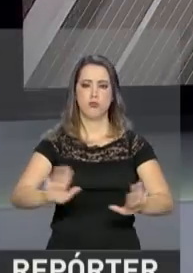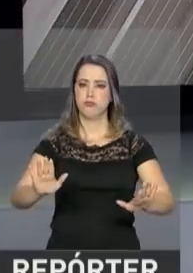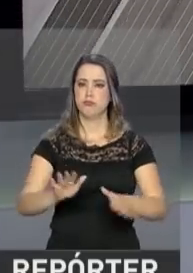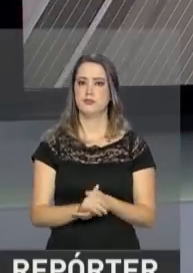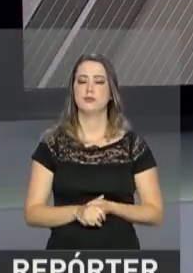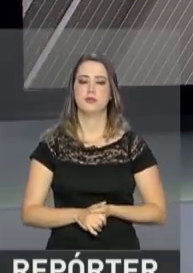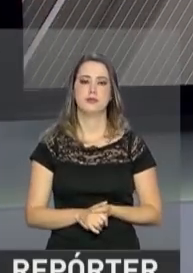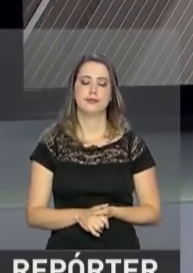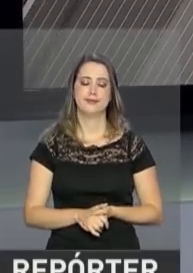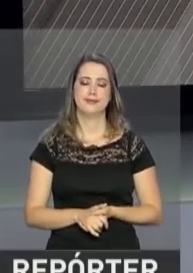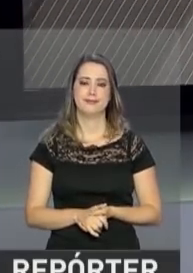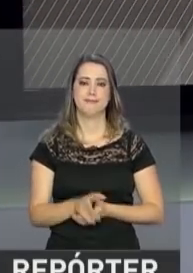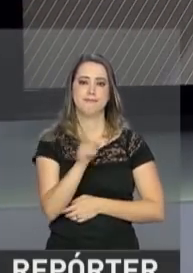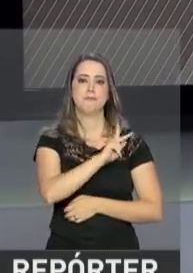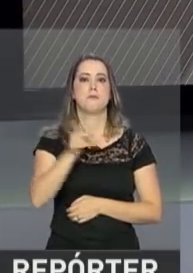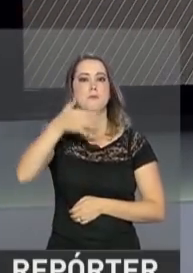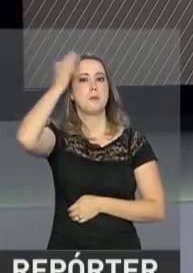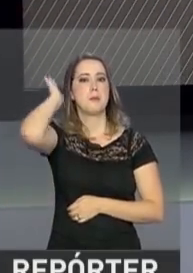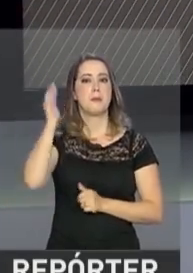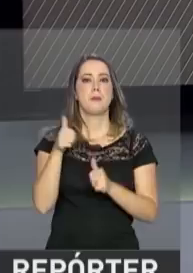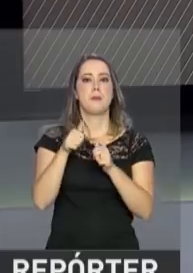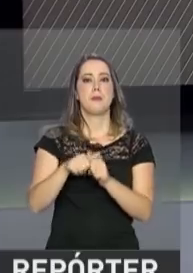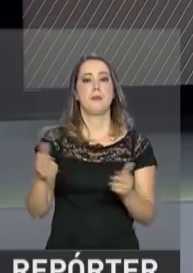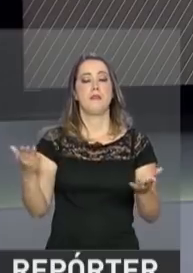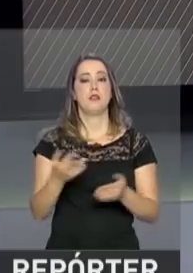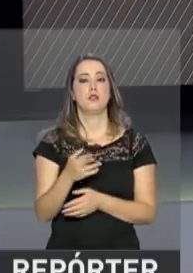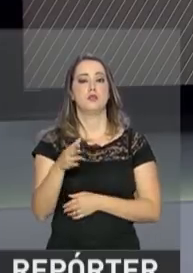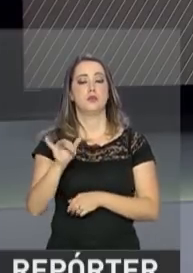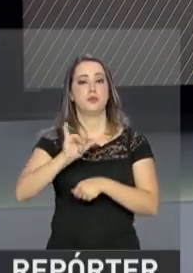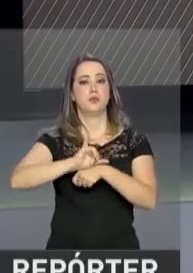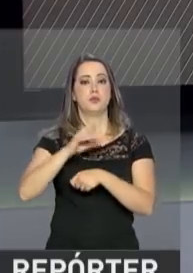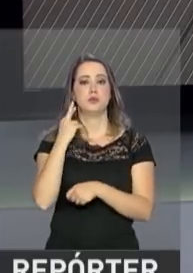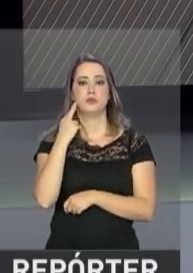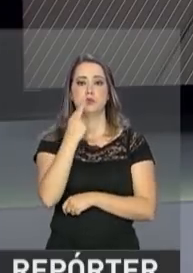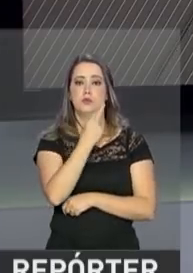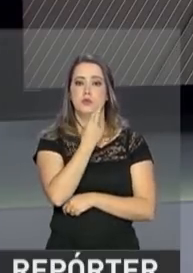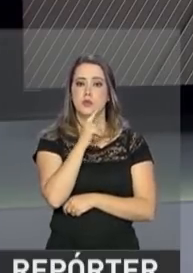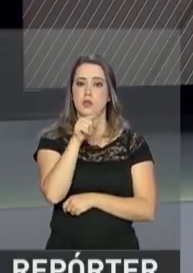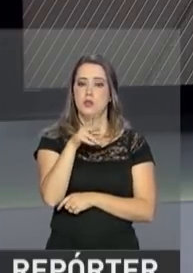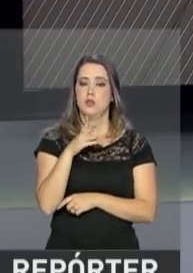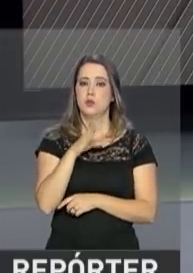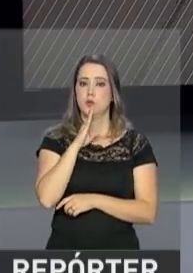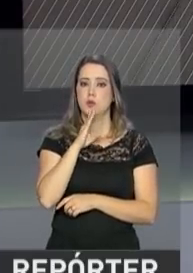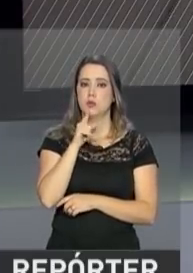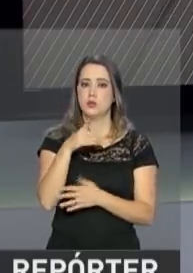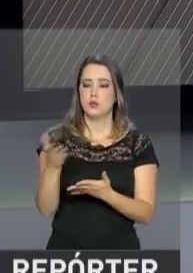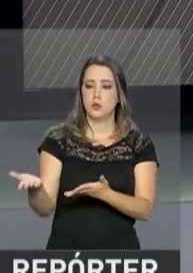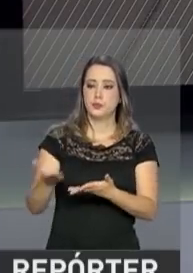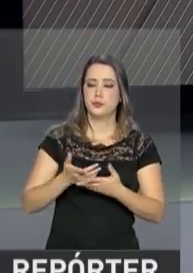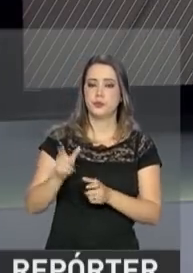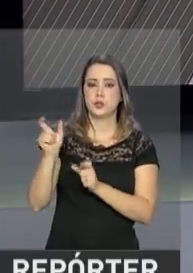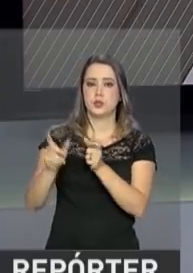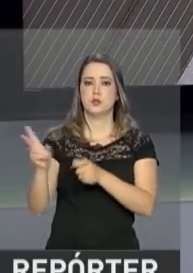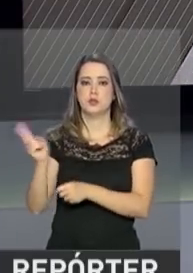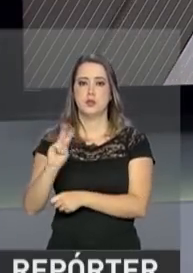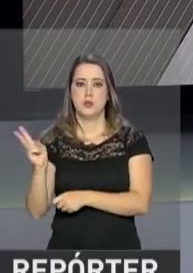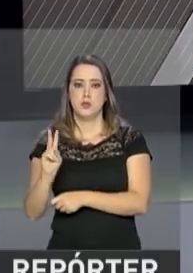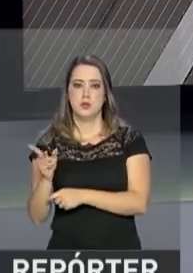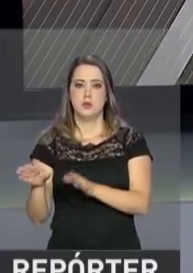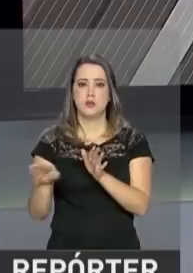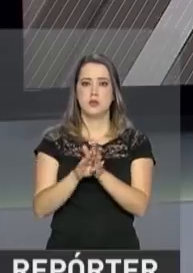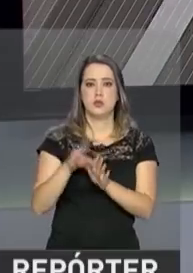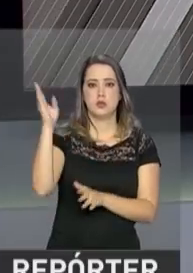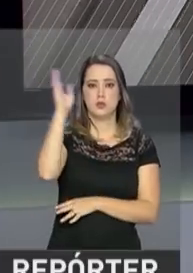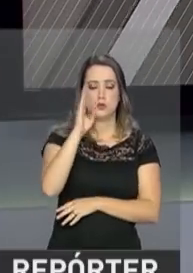o presidente michel temer esteve hoje em boa vista roraima foi conhecer o acolhimento aos venezuelanos que